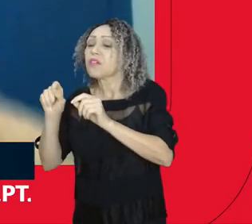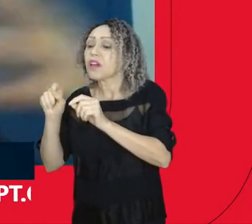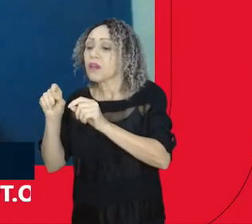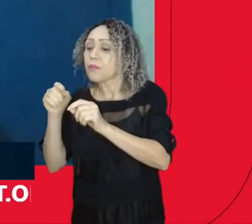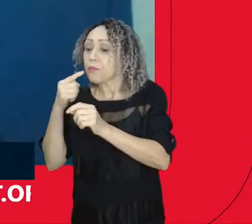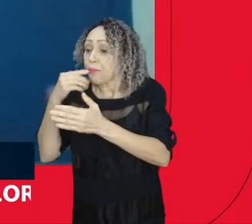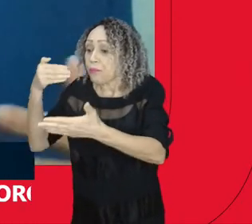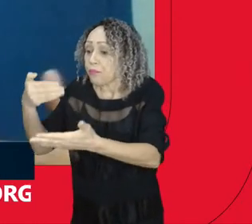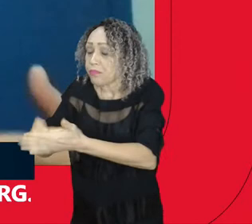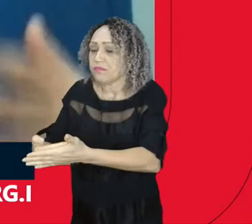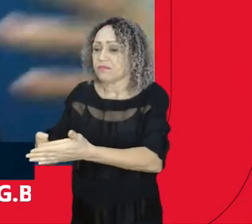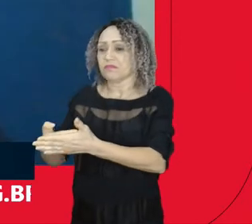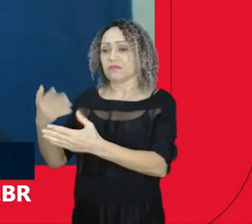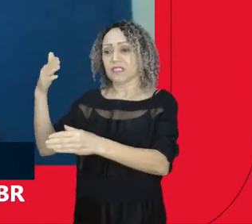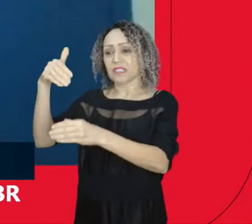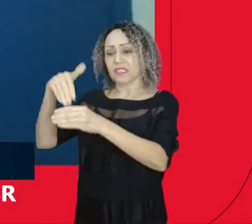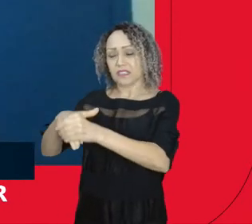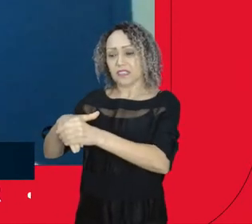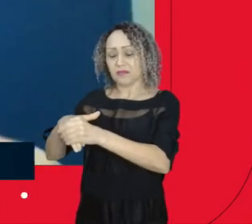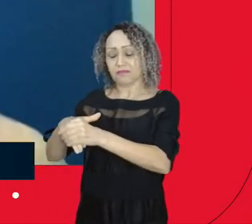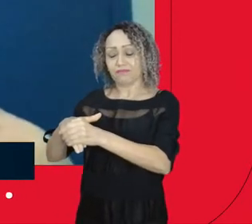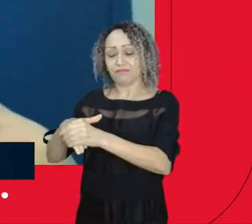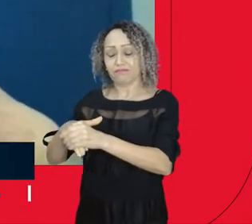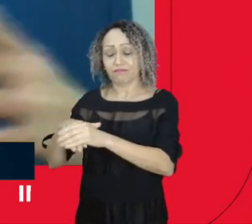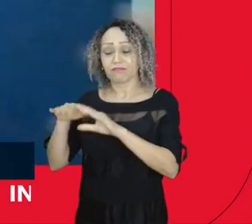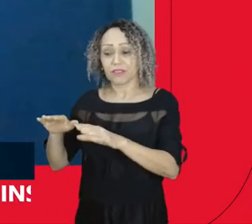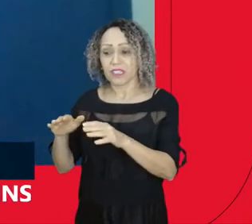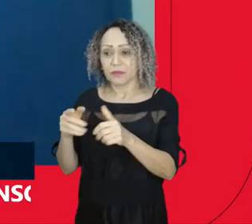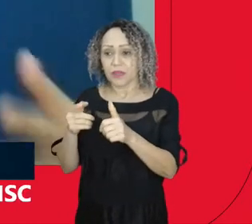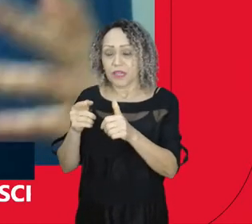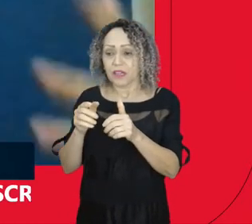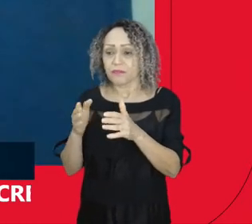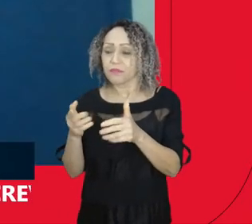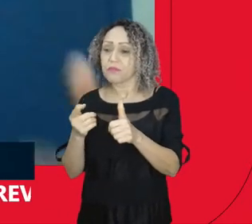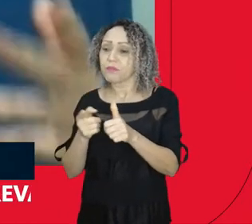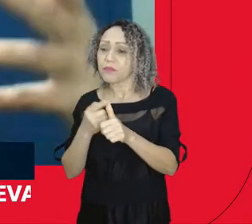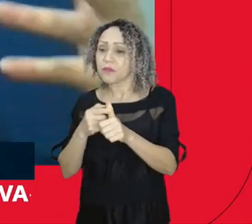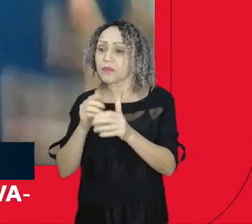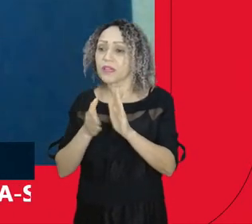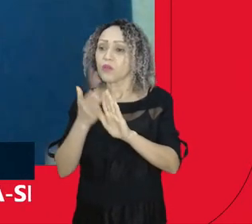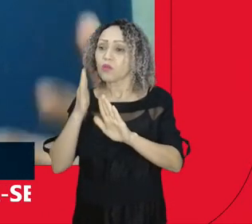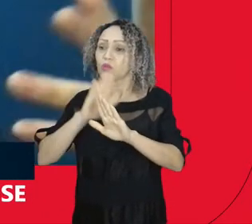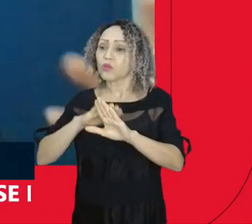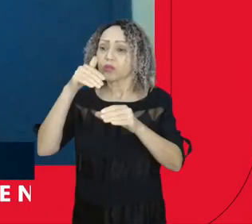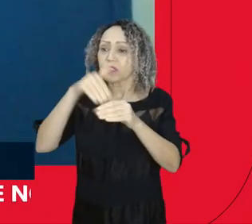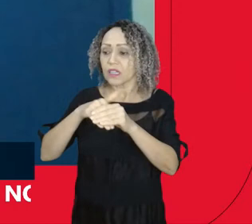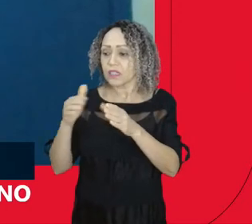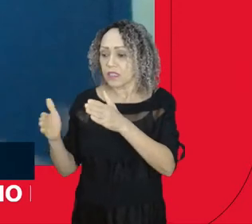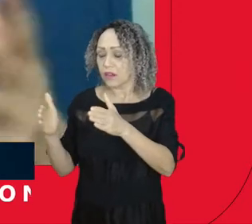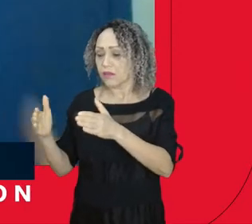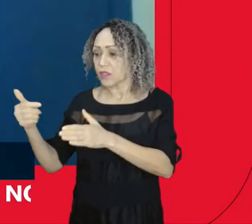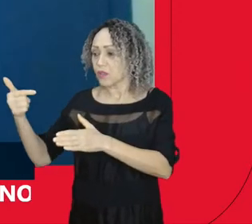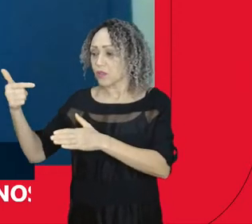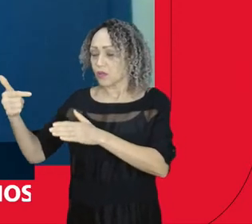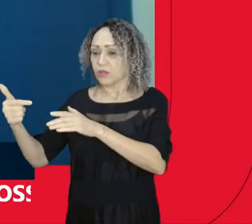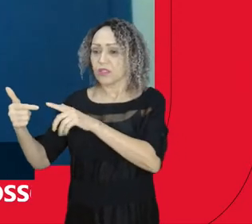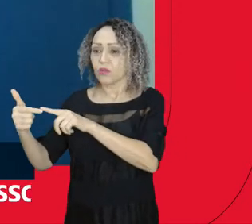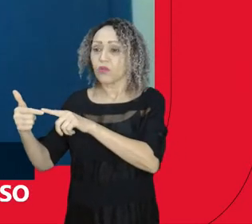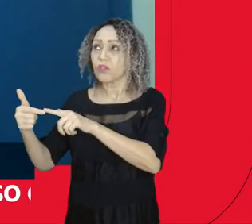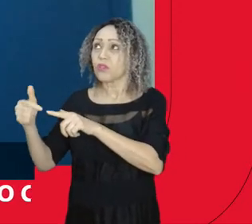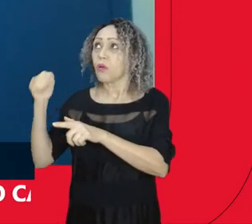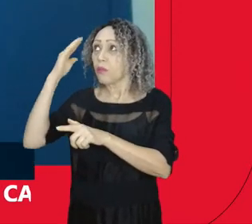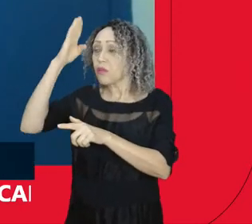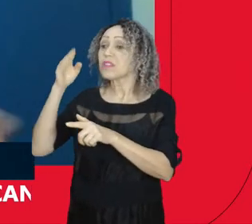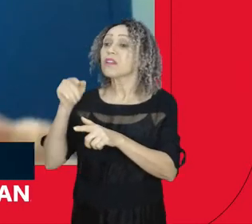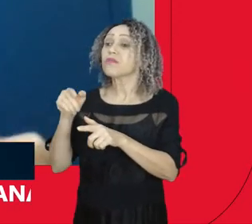segundo turno, ele começou a inventar moda, antecipar valor, data de pagamento. Gente, isso não resolve. Isso